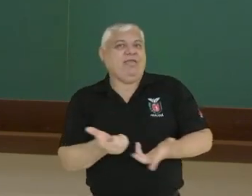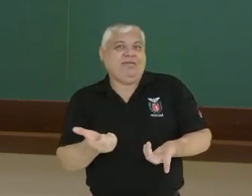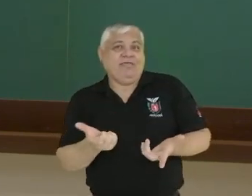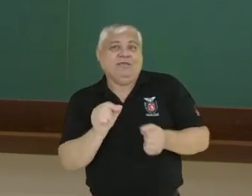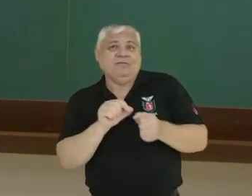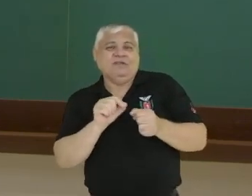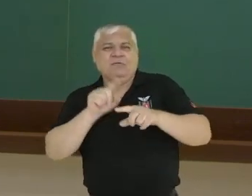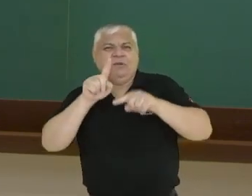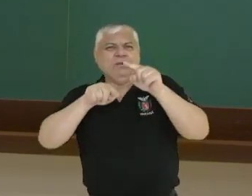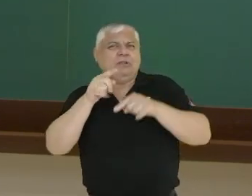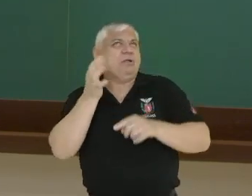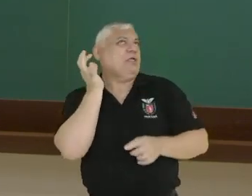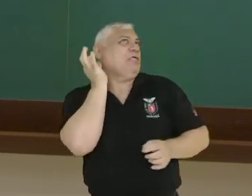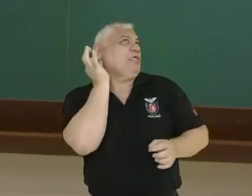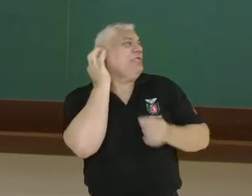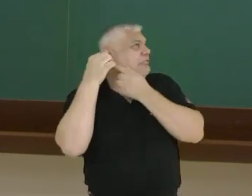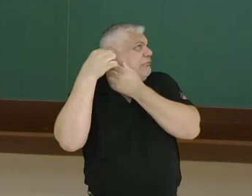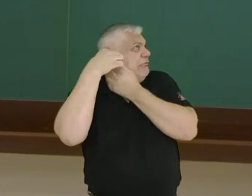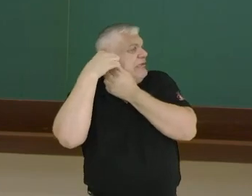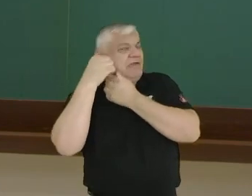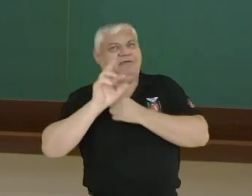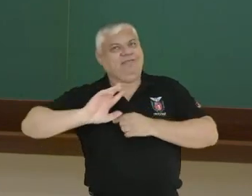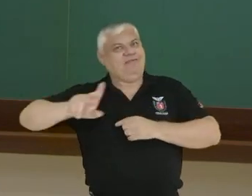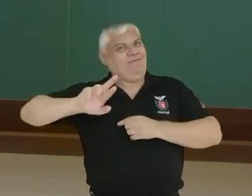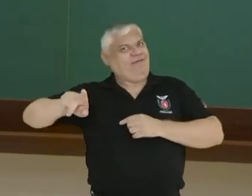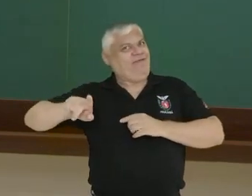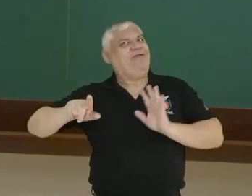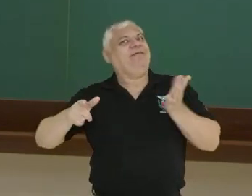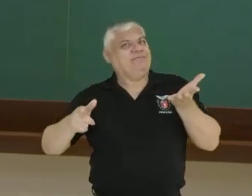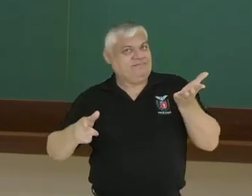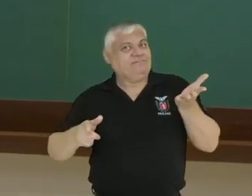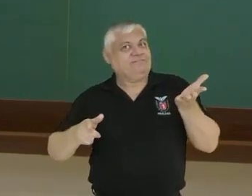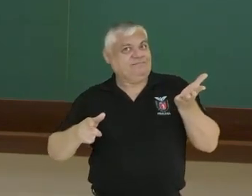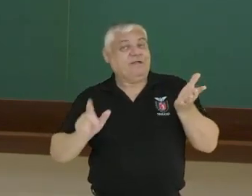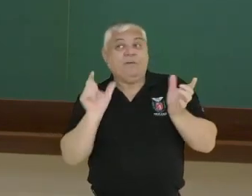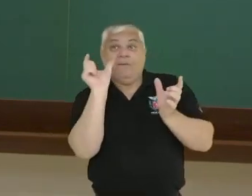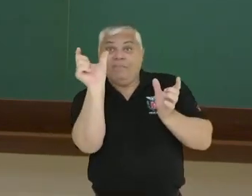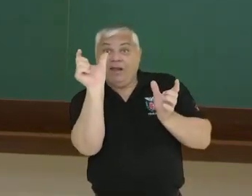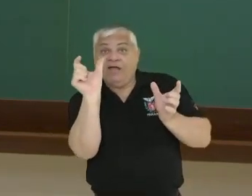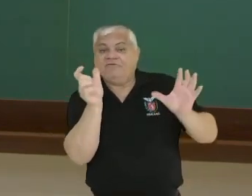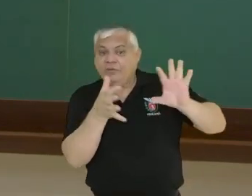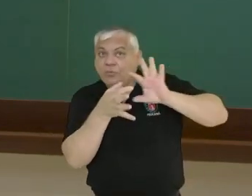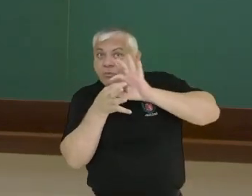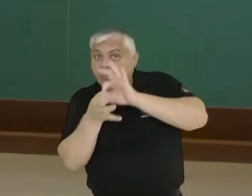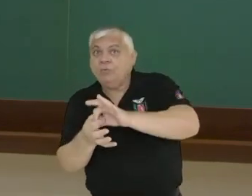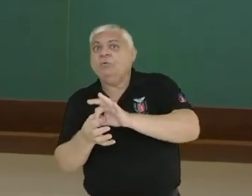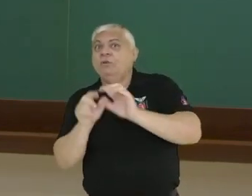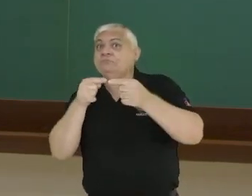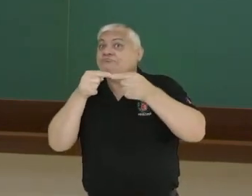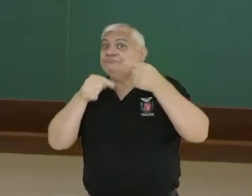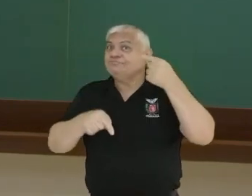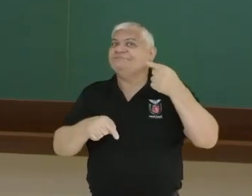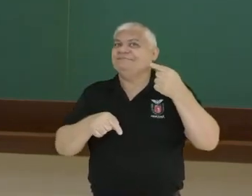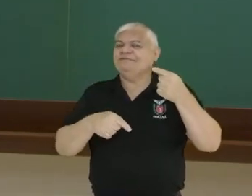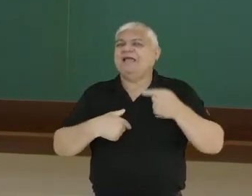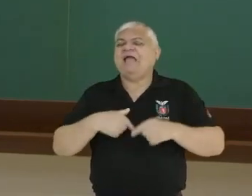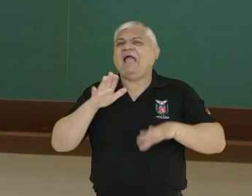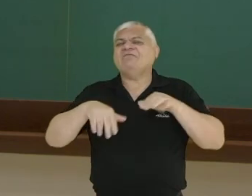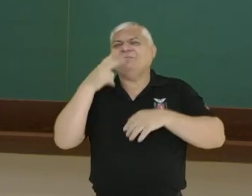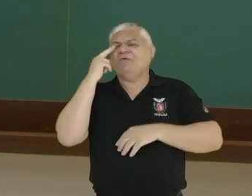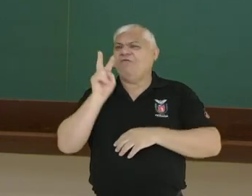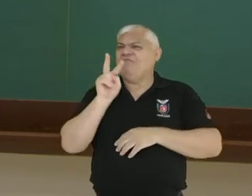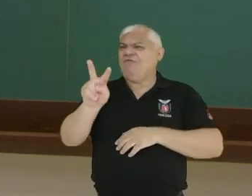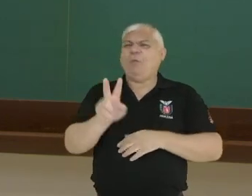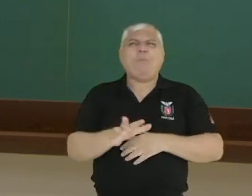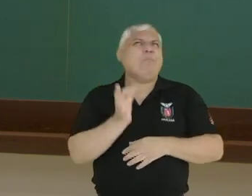àquele objeto, né, que se coloca nas orelhas, por exemplo, né? Então, o sentido não é o sentido que a maioria talvez